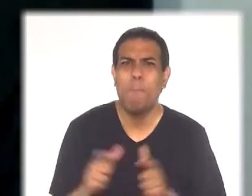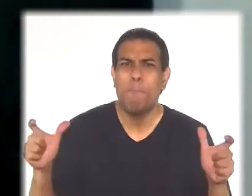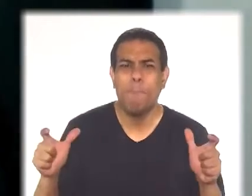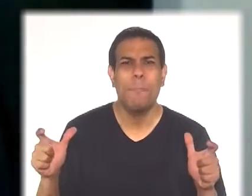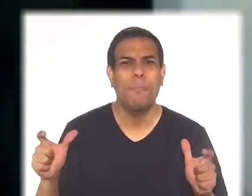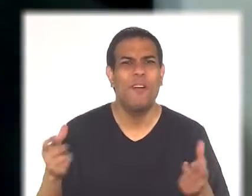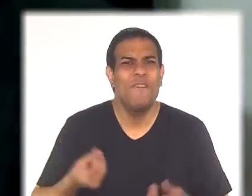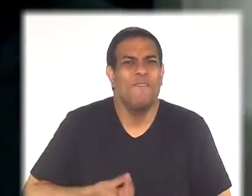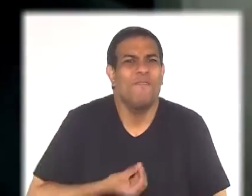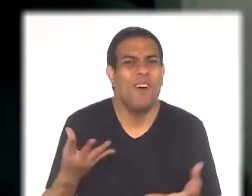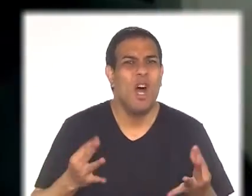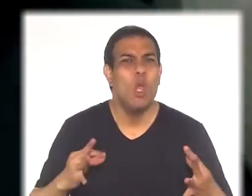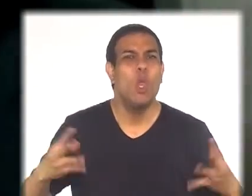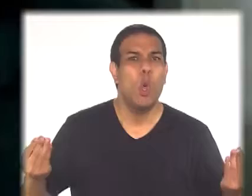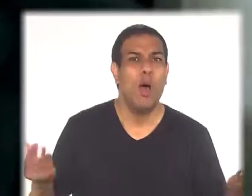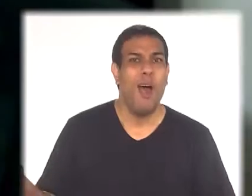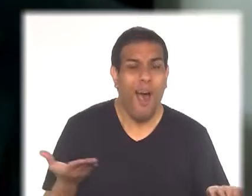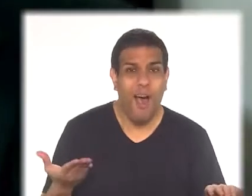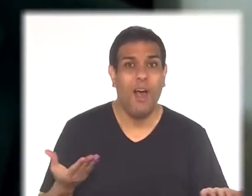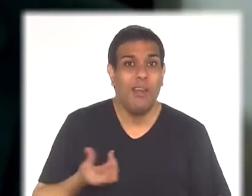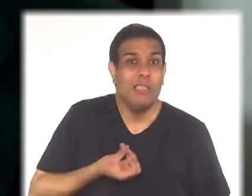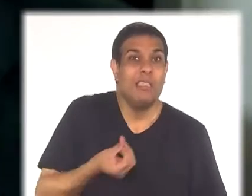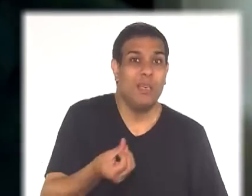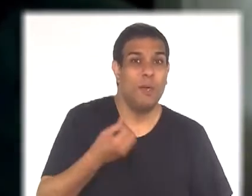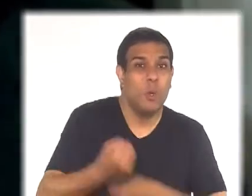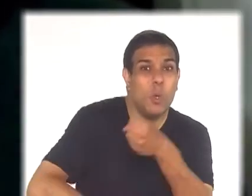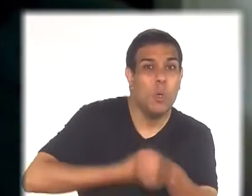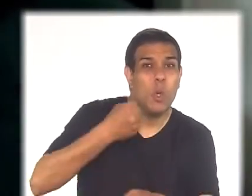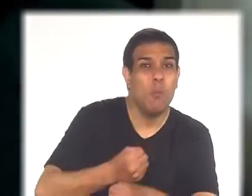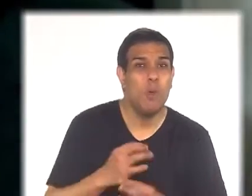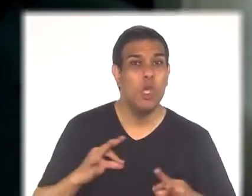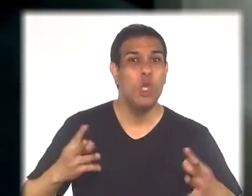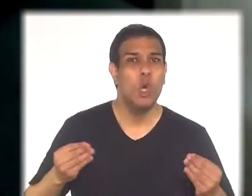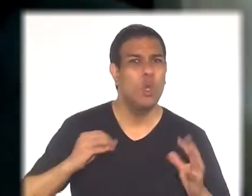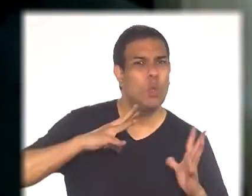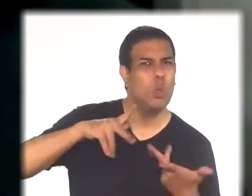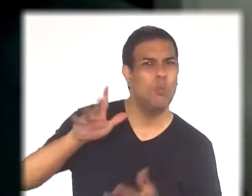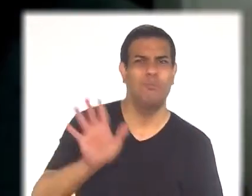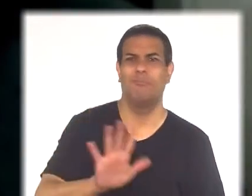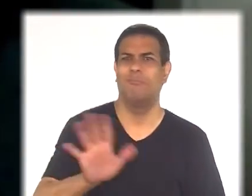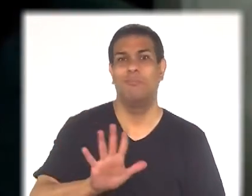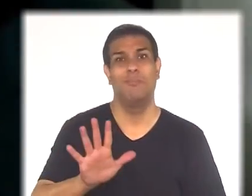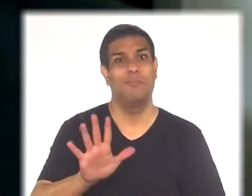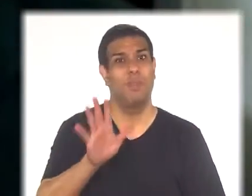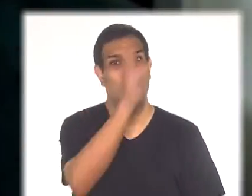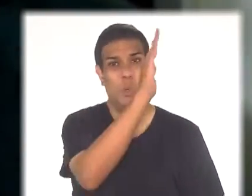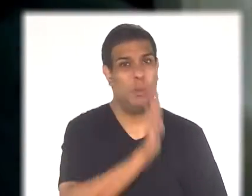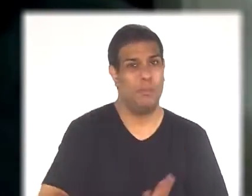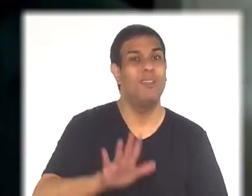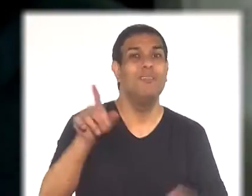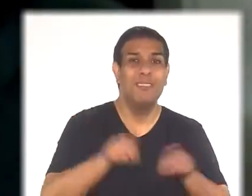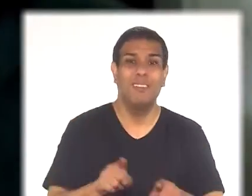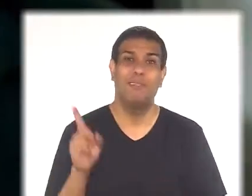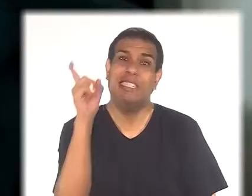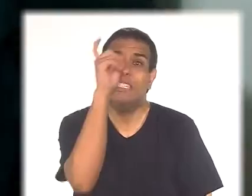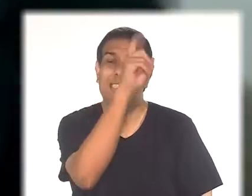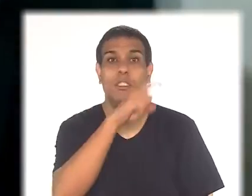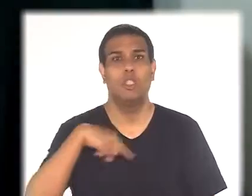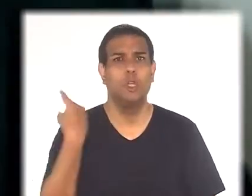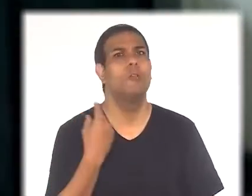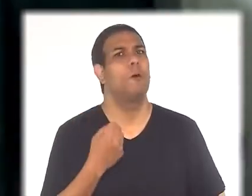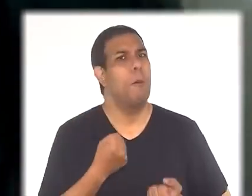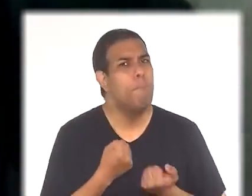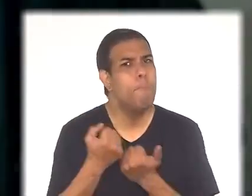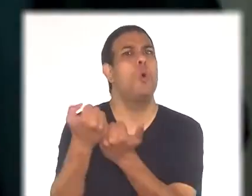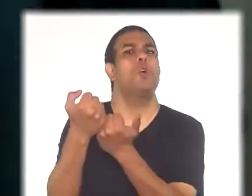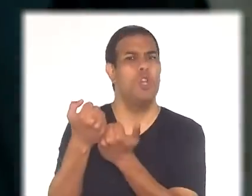vamos ter grande disponibilidade de vacina no primeiro semestre do ano que vem, em todo o mundo. E no Brasil também. Então,